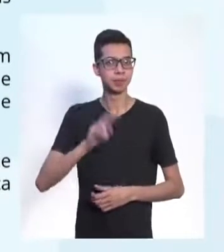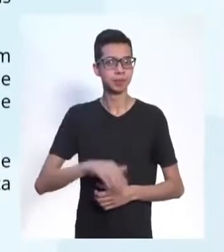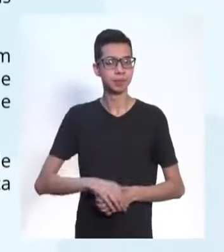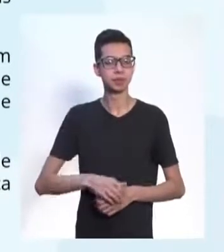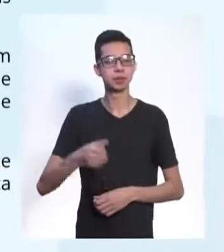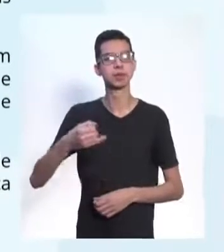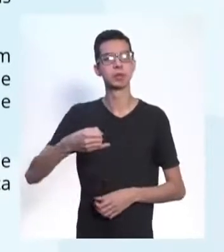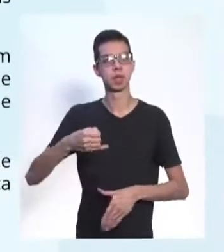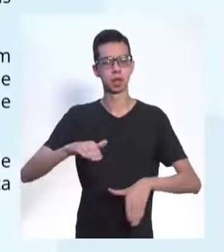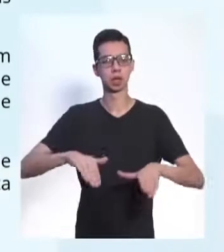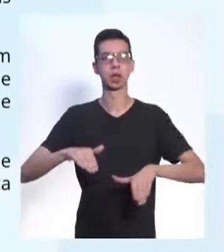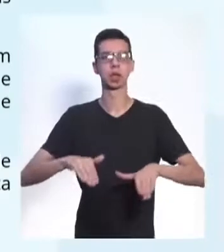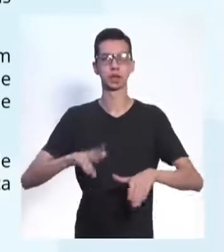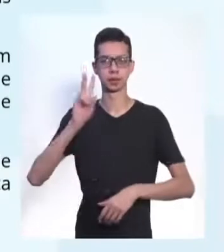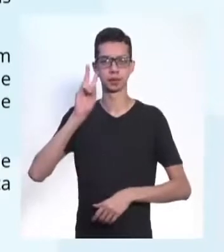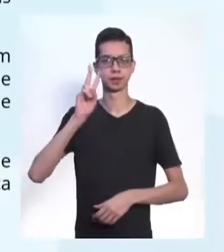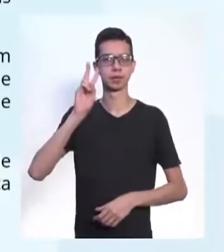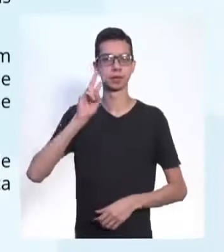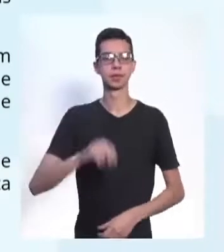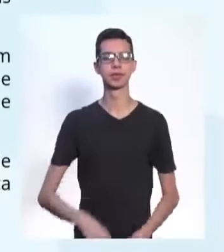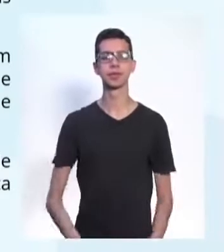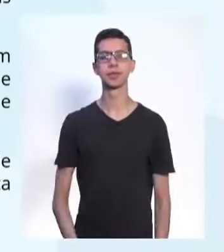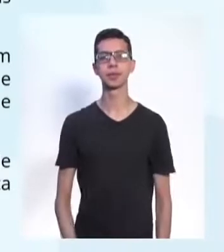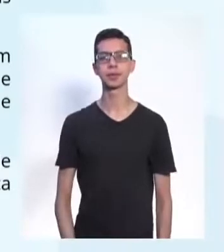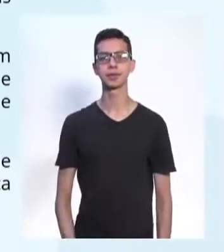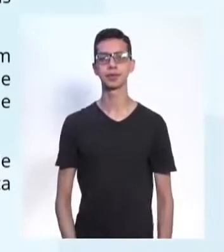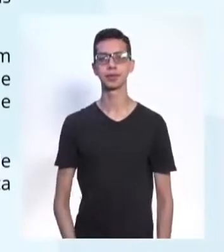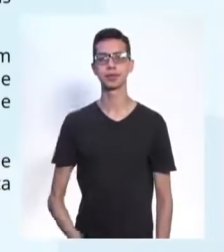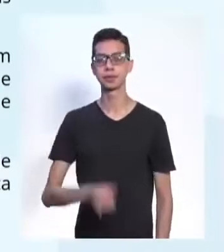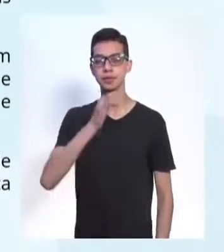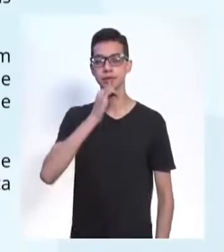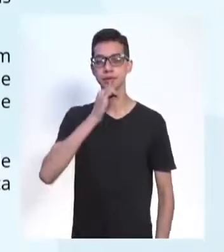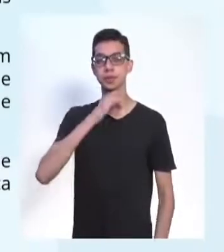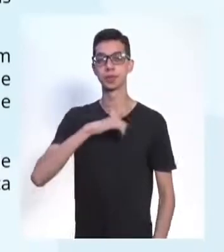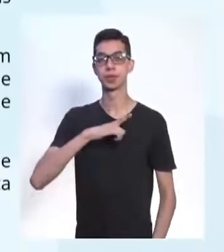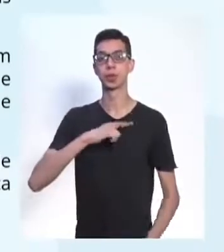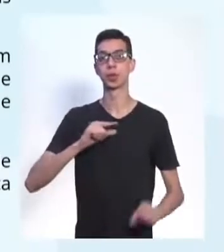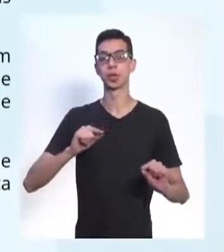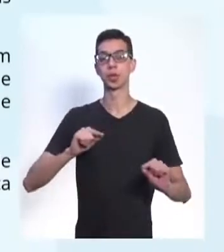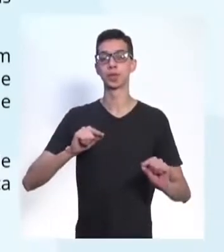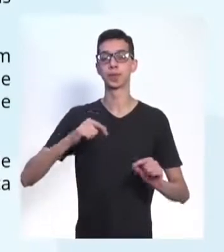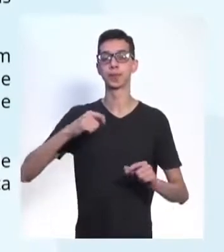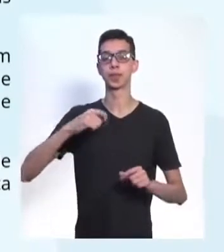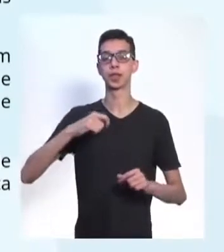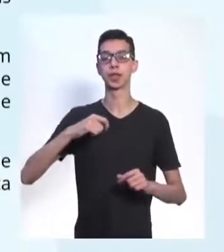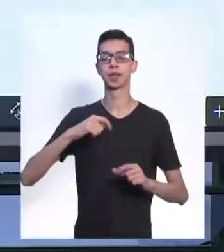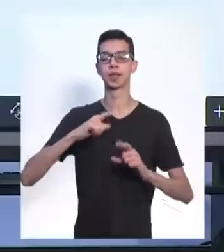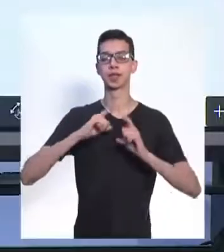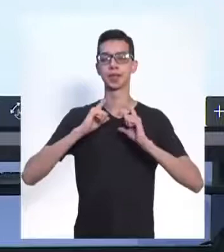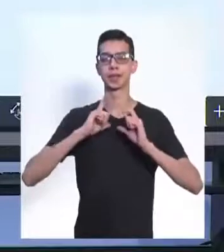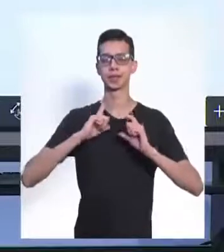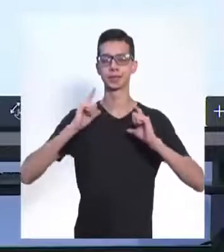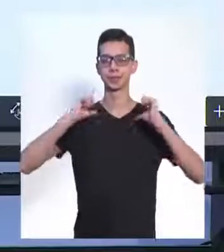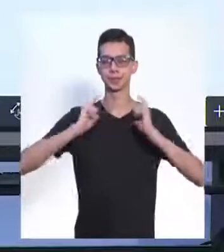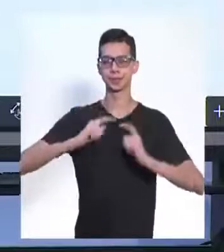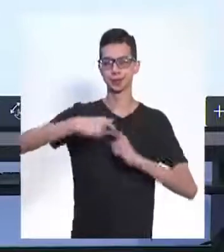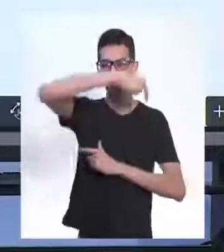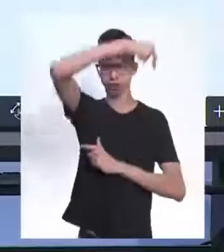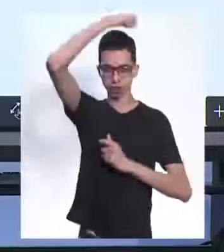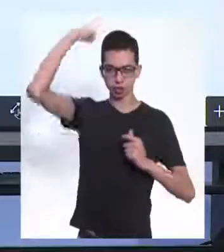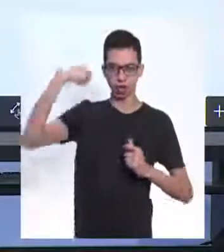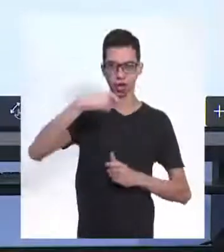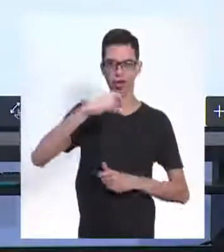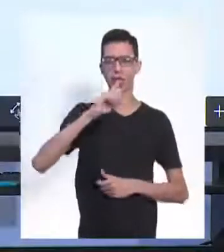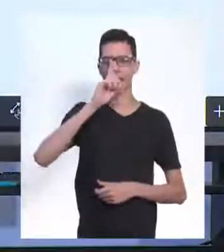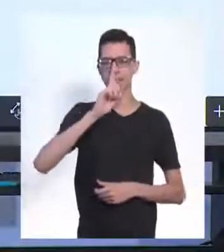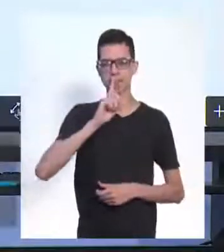sim. Né? Aquele adereço, que é o cachecol amarelo e vermelho, se tornou símbolo da série, do